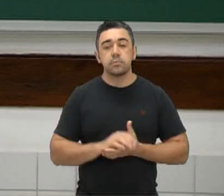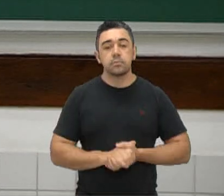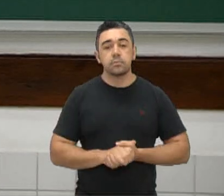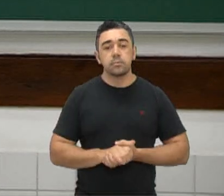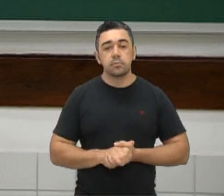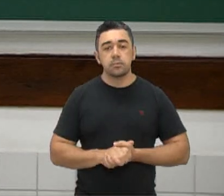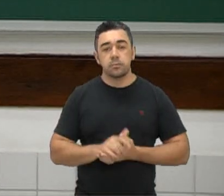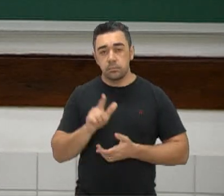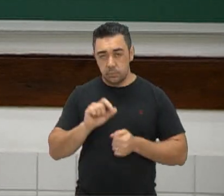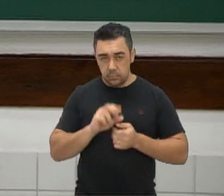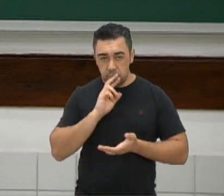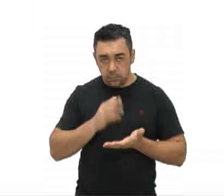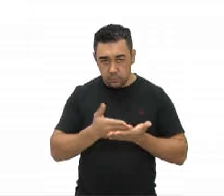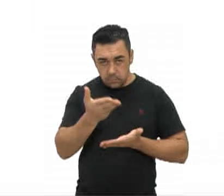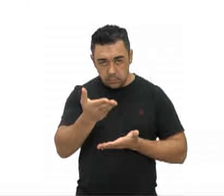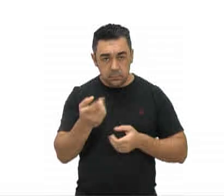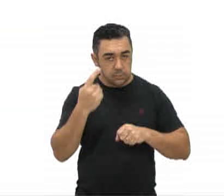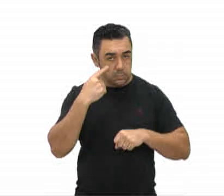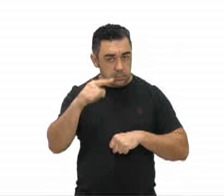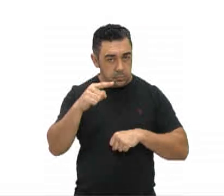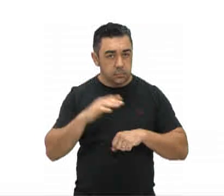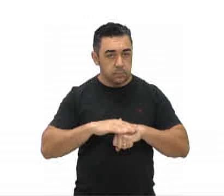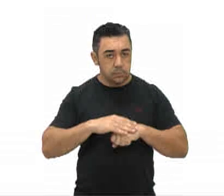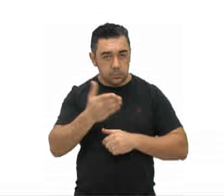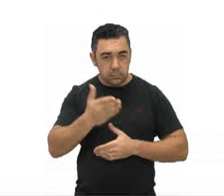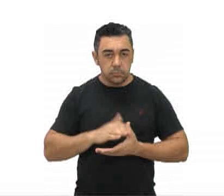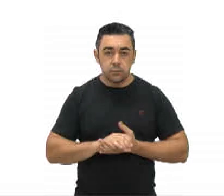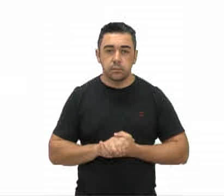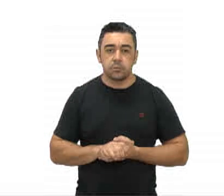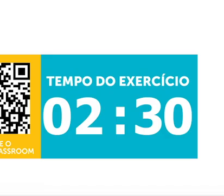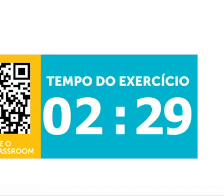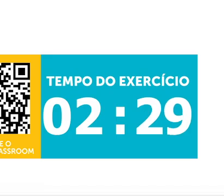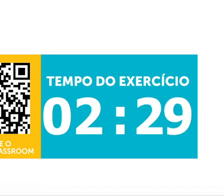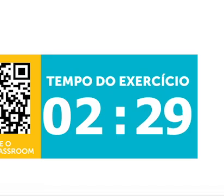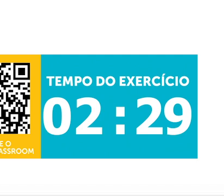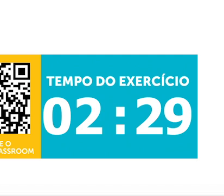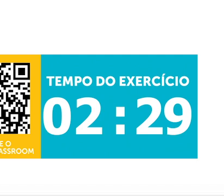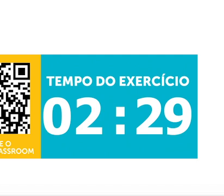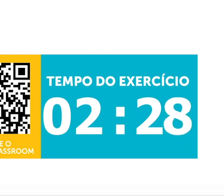nisso. Resolvam e nós já voltamos para reler esse texto.